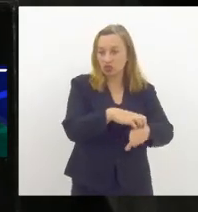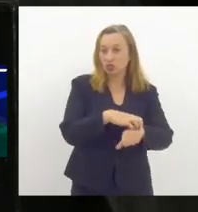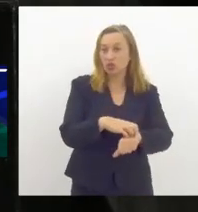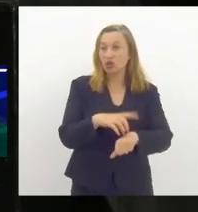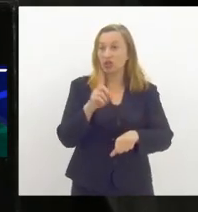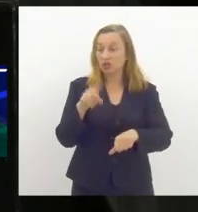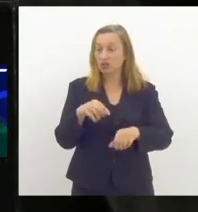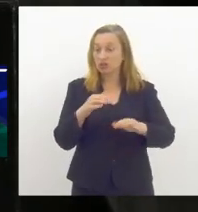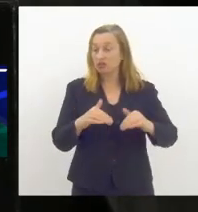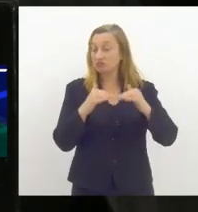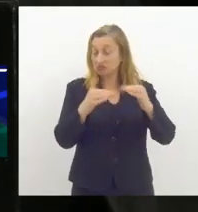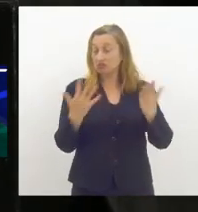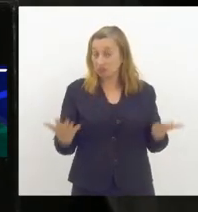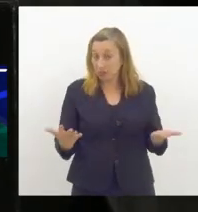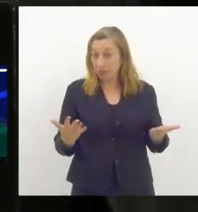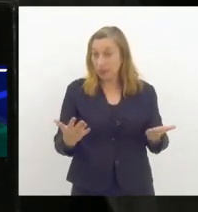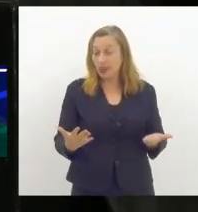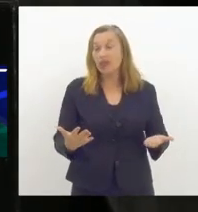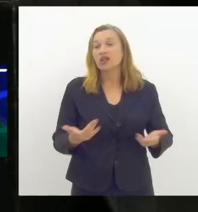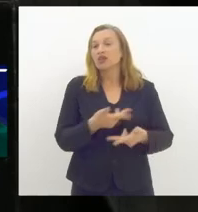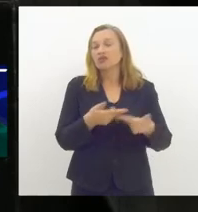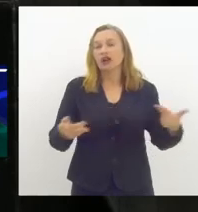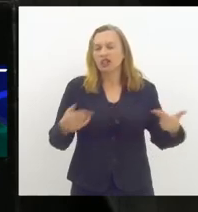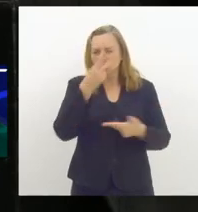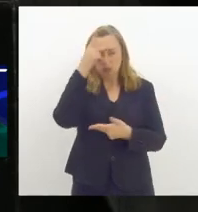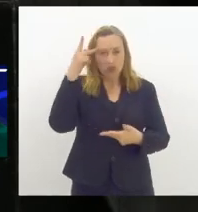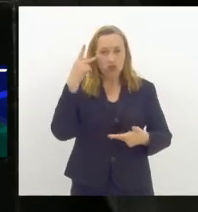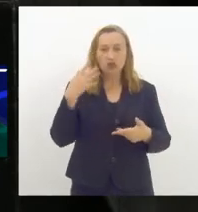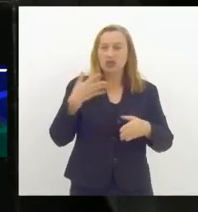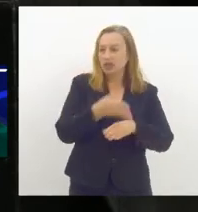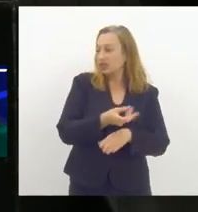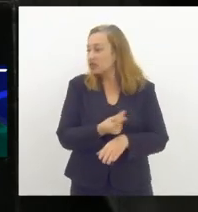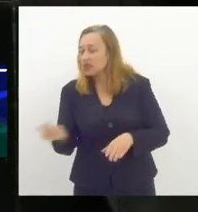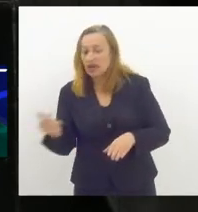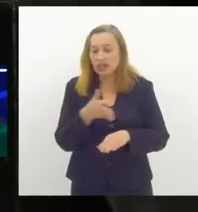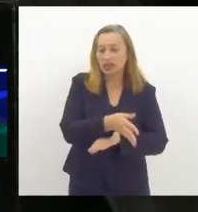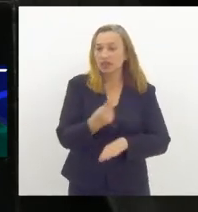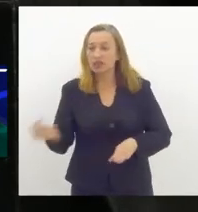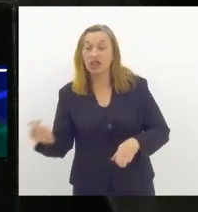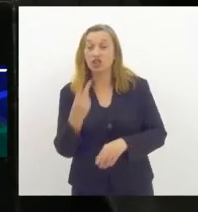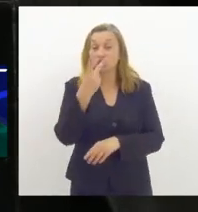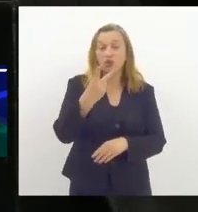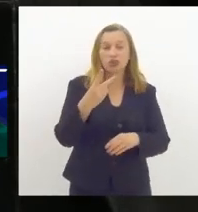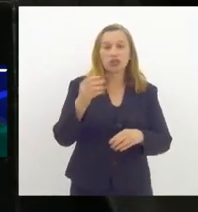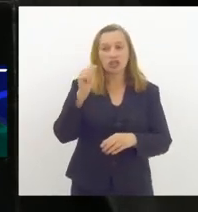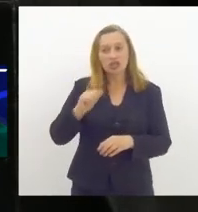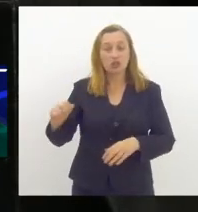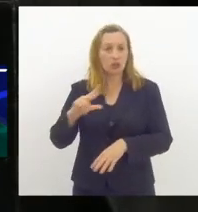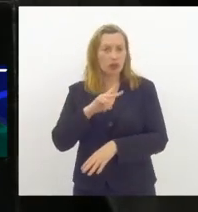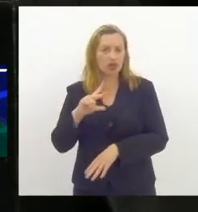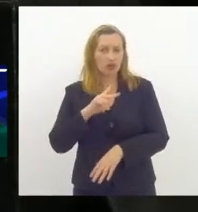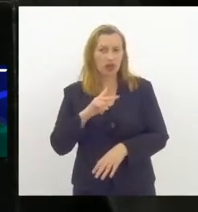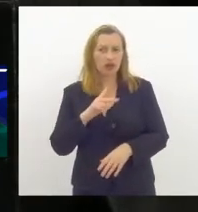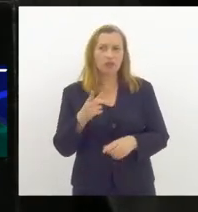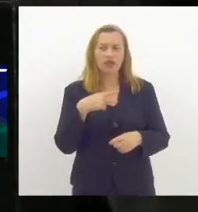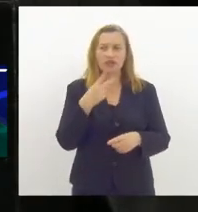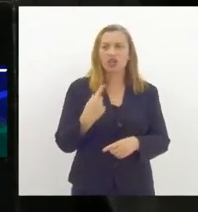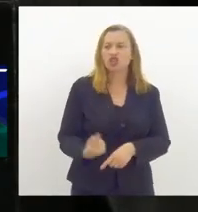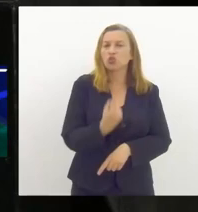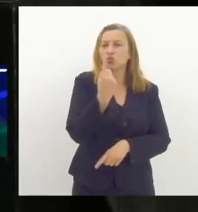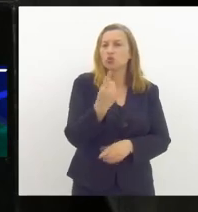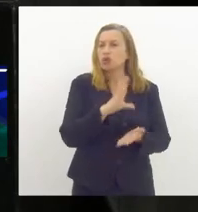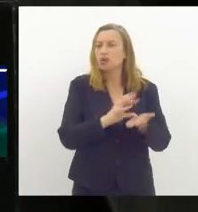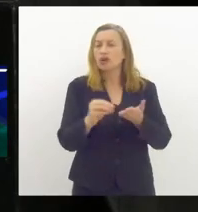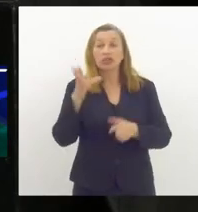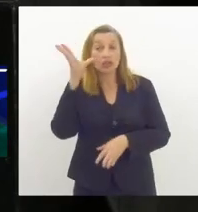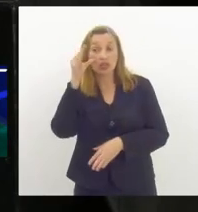alegram a secretaria de alta rotatividade entre sai gente que não sabe de nada mas eu tô dois assessores pessoais do seu gabinete para tratar da Única